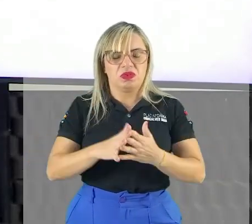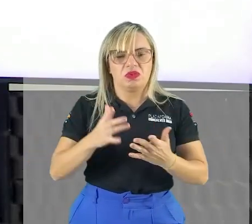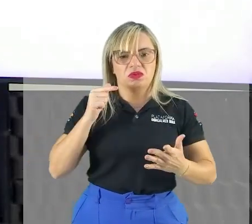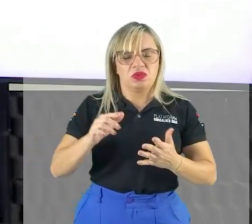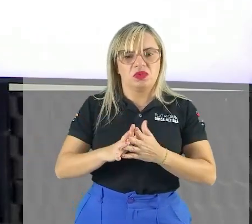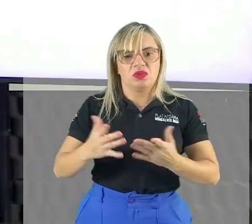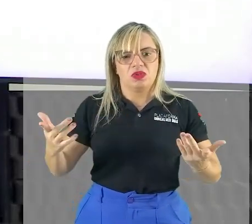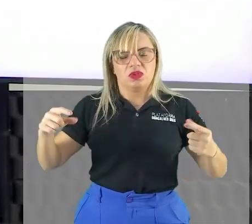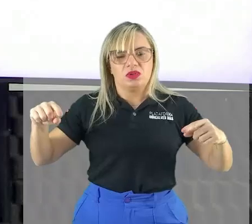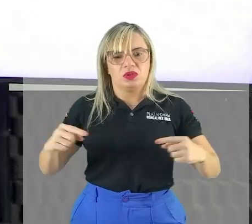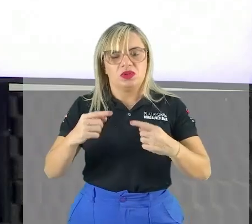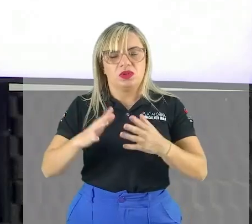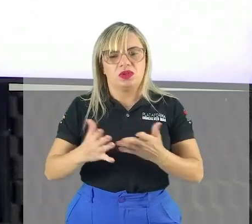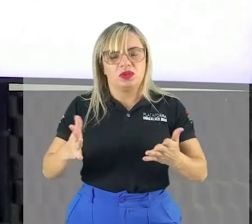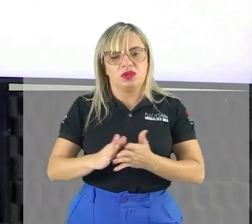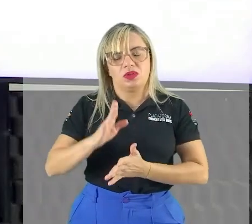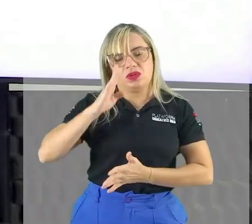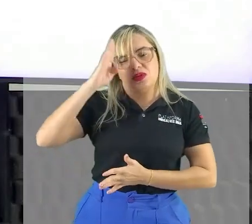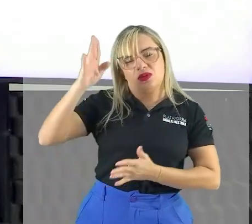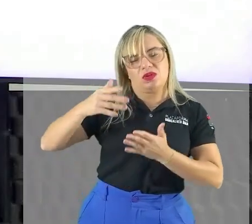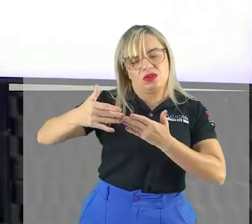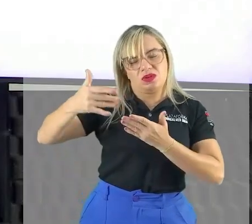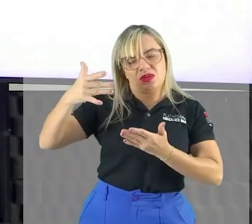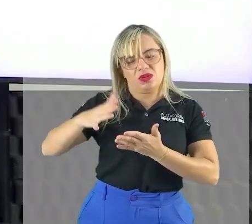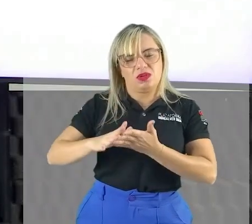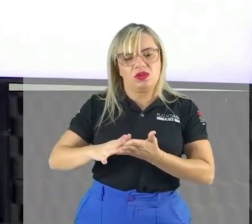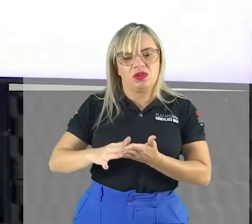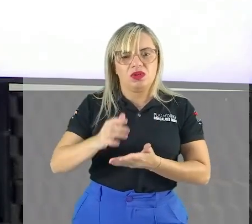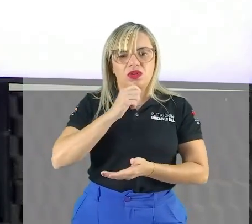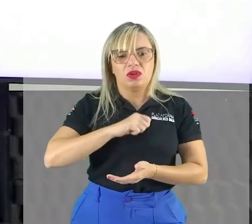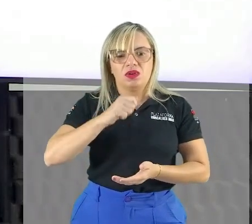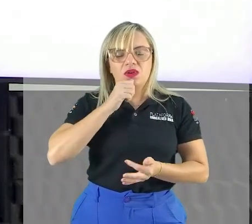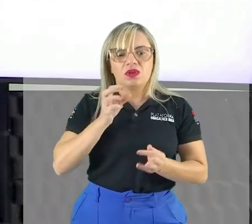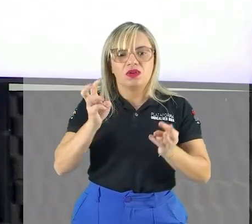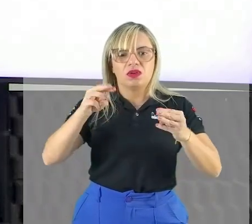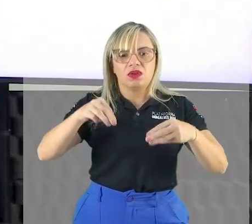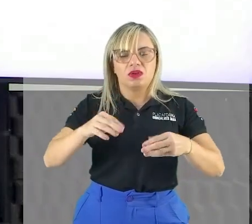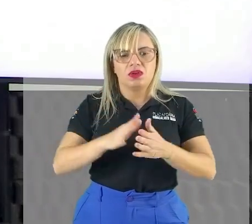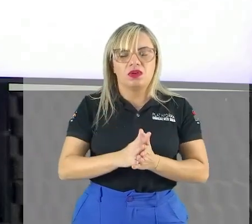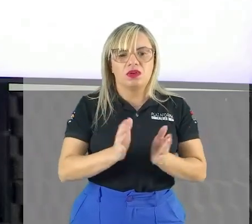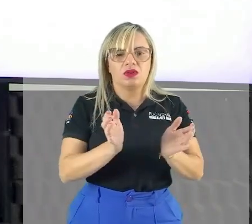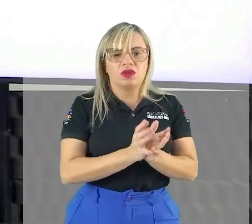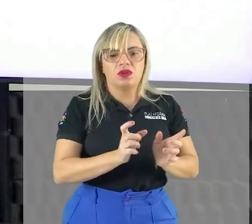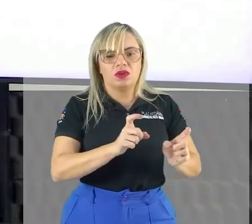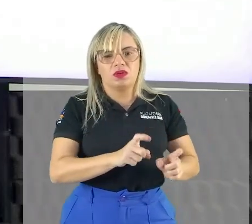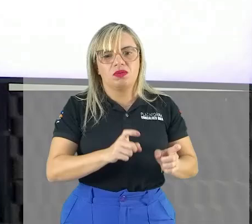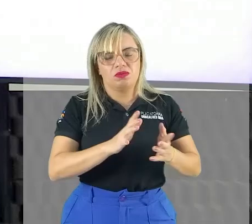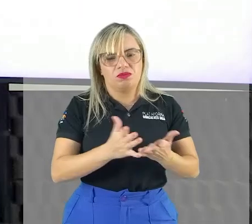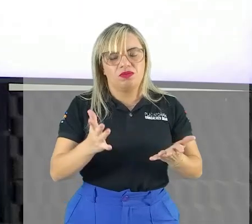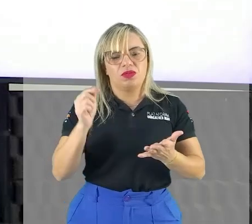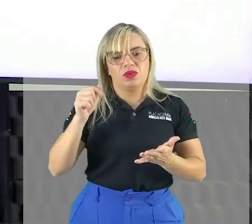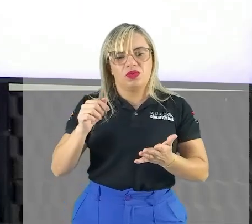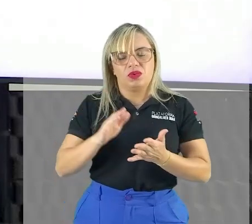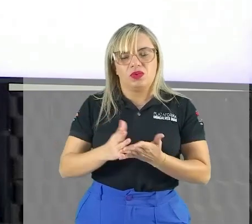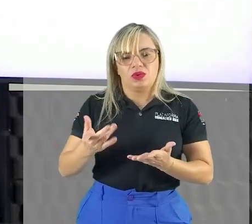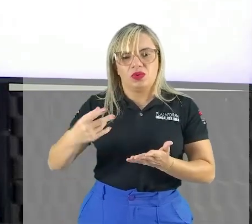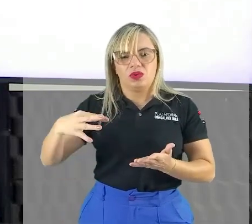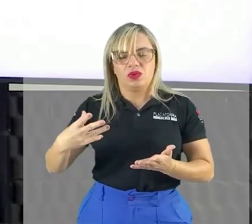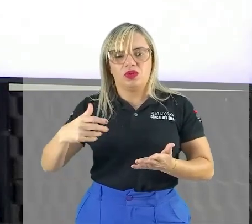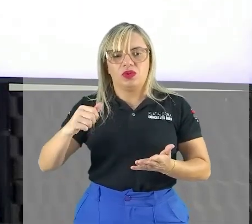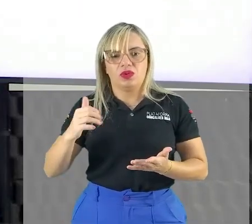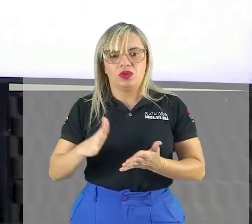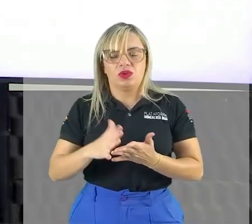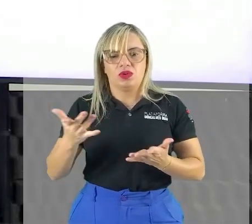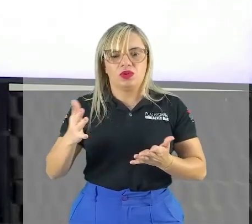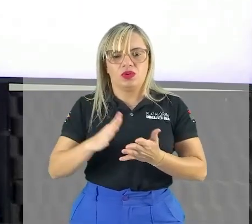embates. Principalmente ainda lá no finalzinho do feudalismo, quando você tem, então, a questão da usura, né, do empréstimo